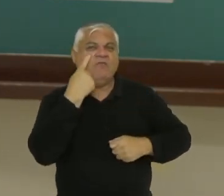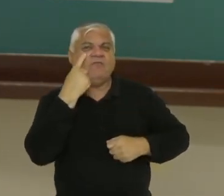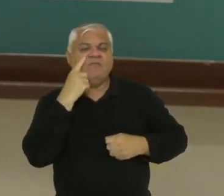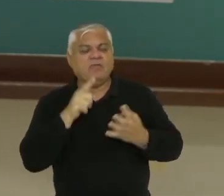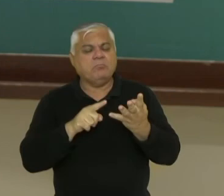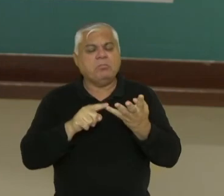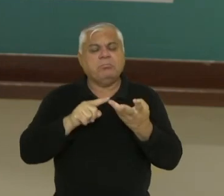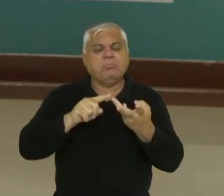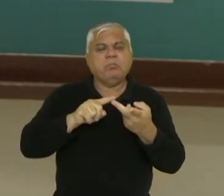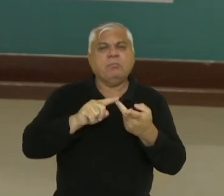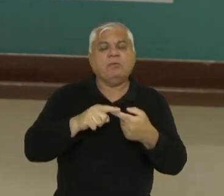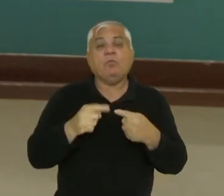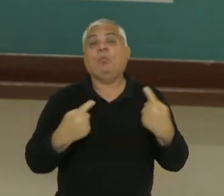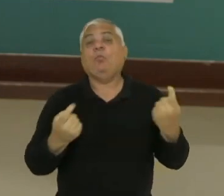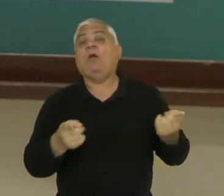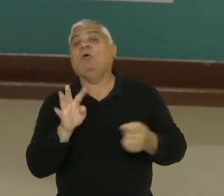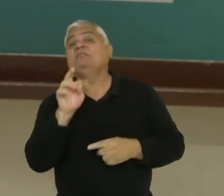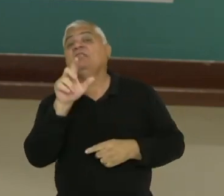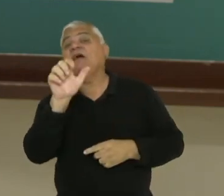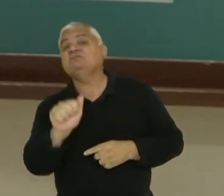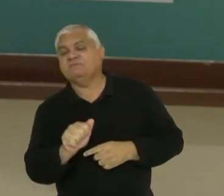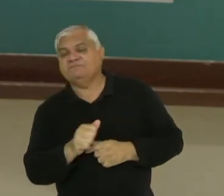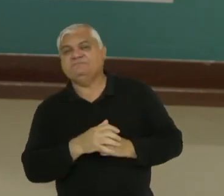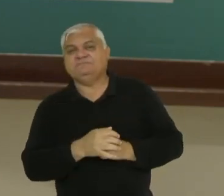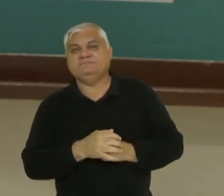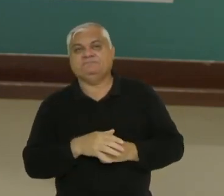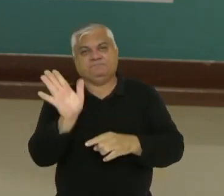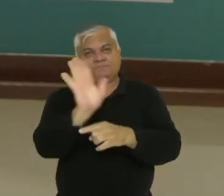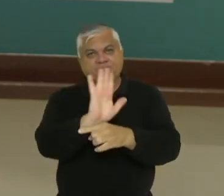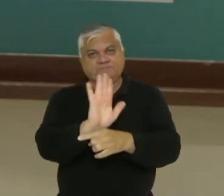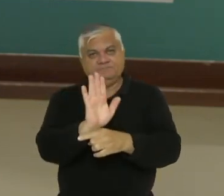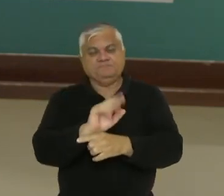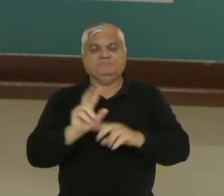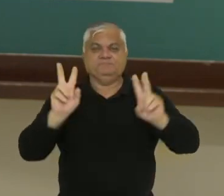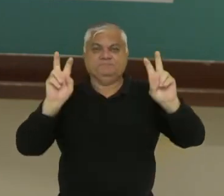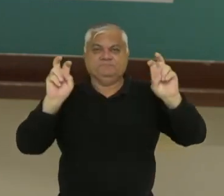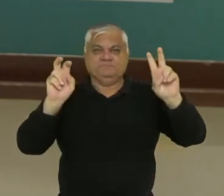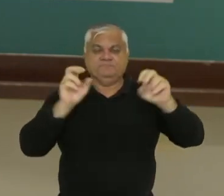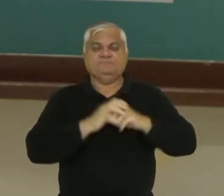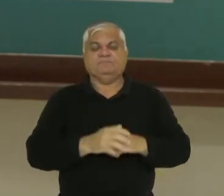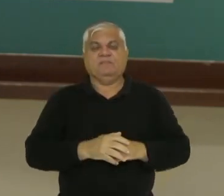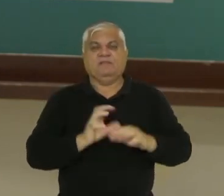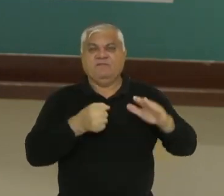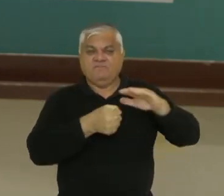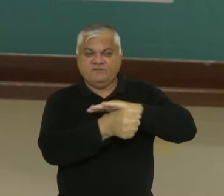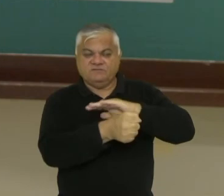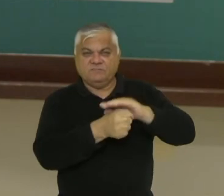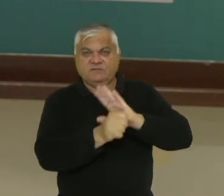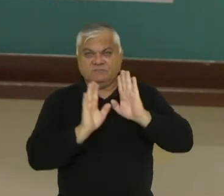administração também desse fundo. Nesse vídeo nós conversamos a respeito dos fundos de investimento,